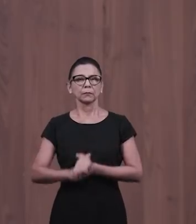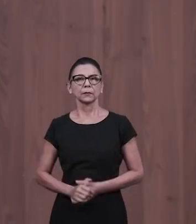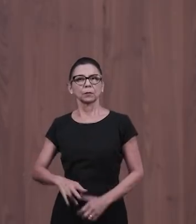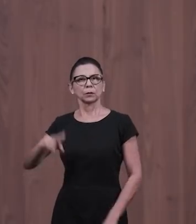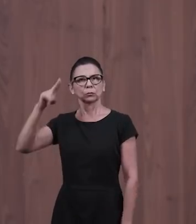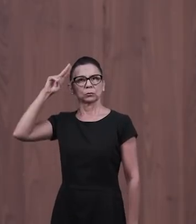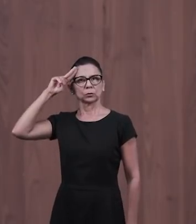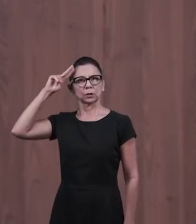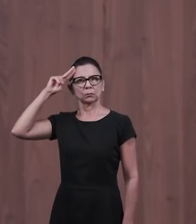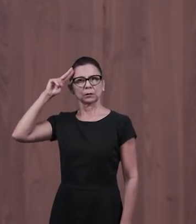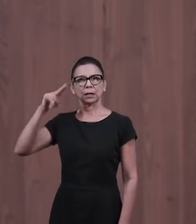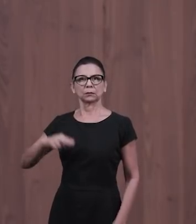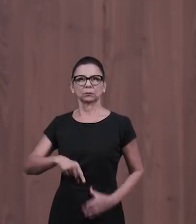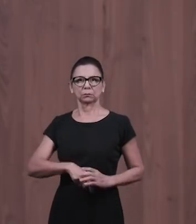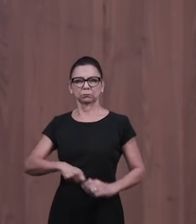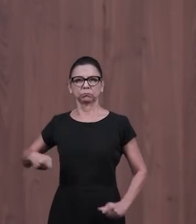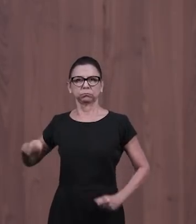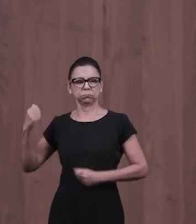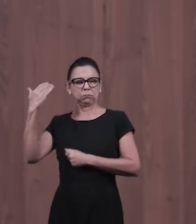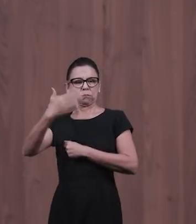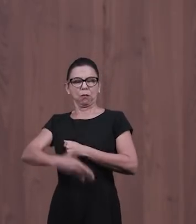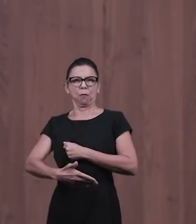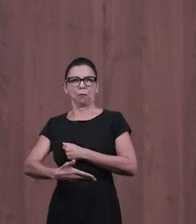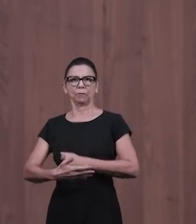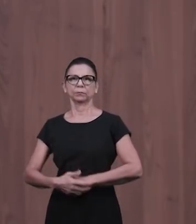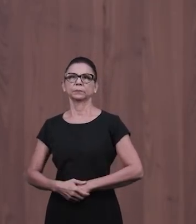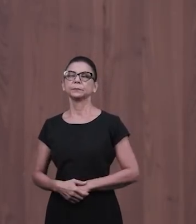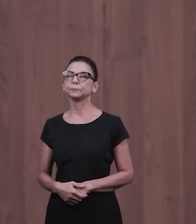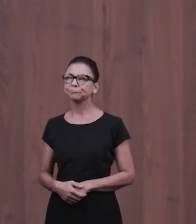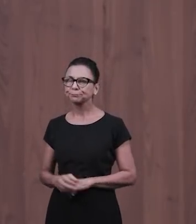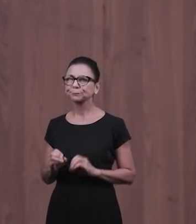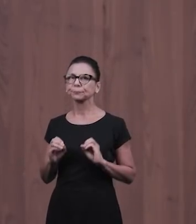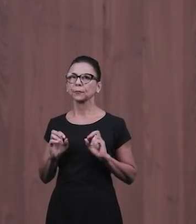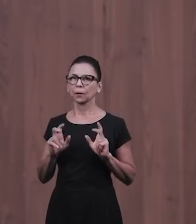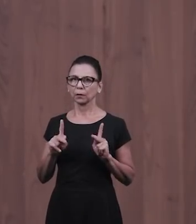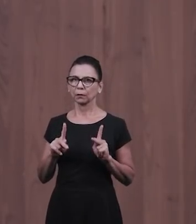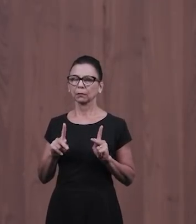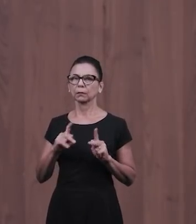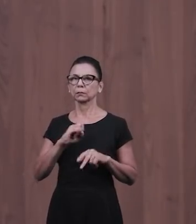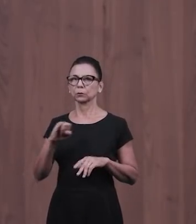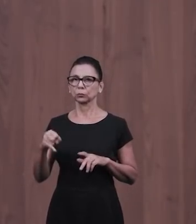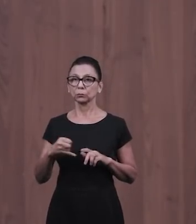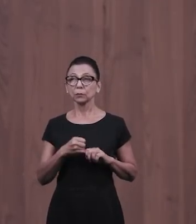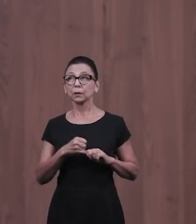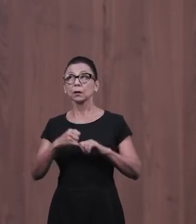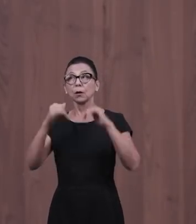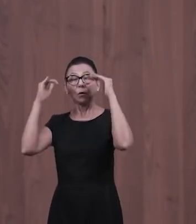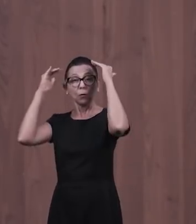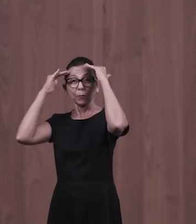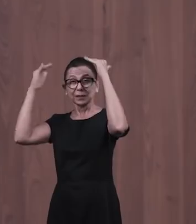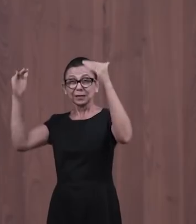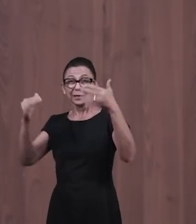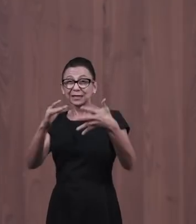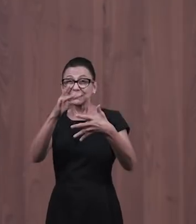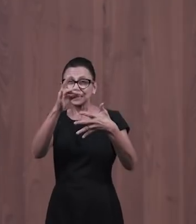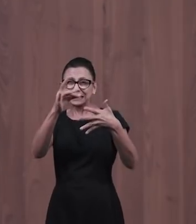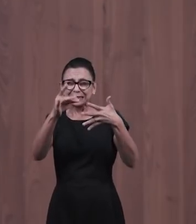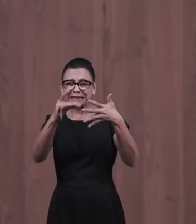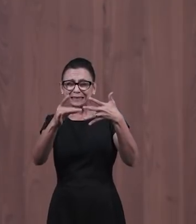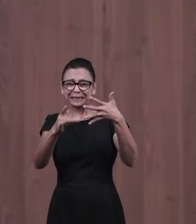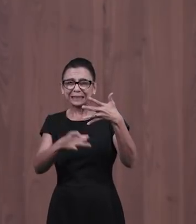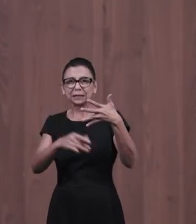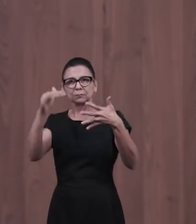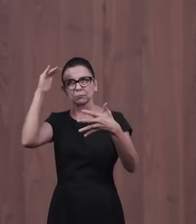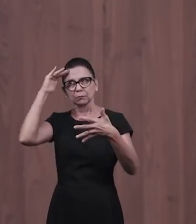Josué foi obediente à voz do Senhor. Ele fez com que tudo o que o Senhor mandou